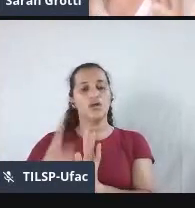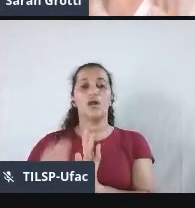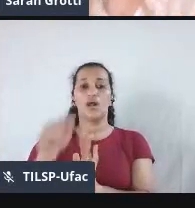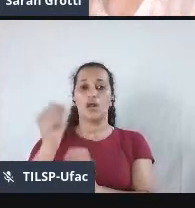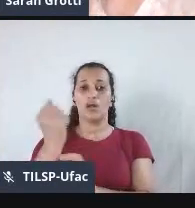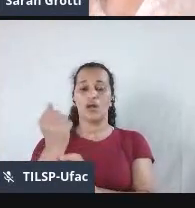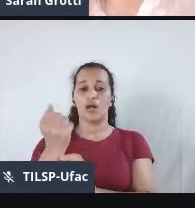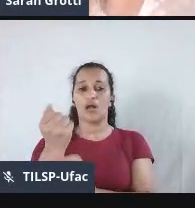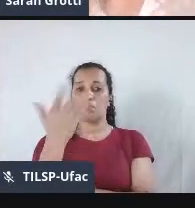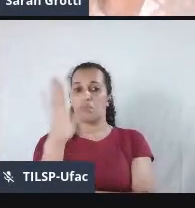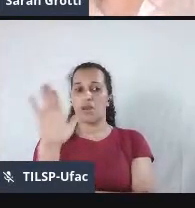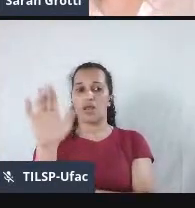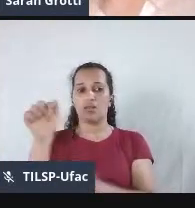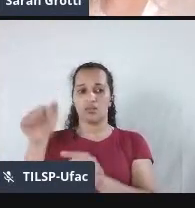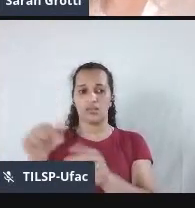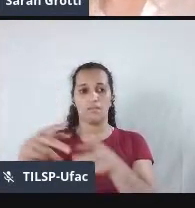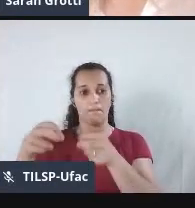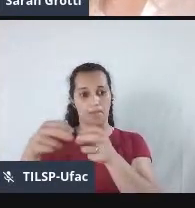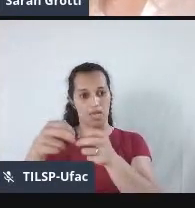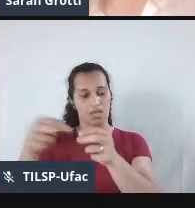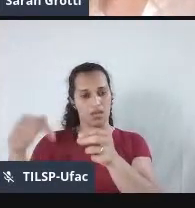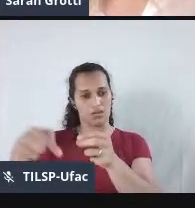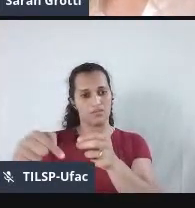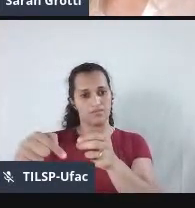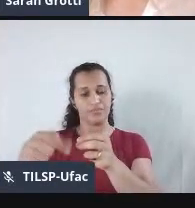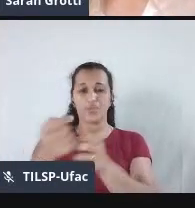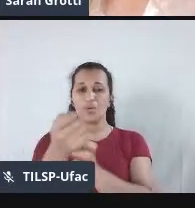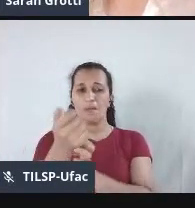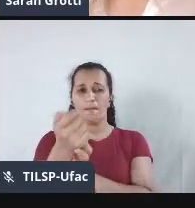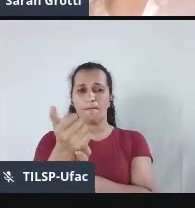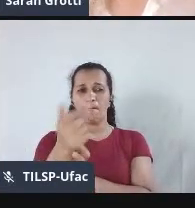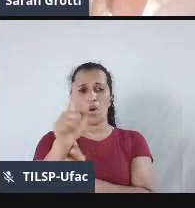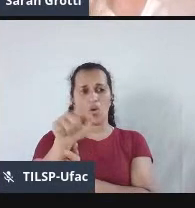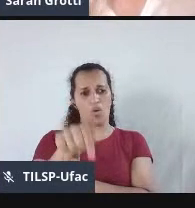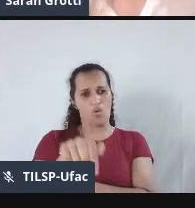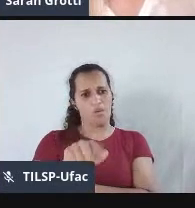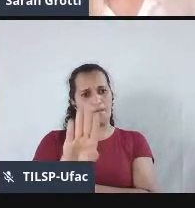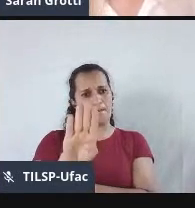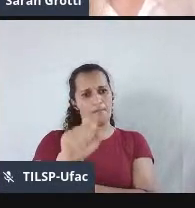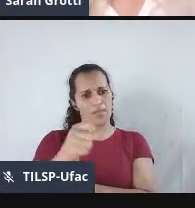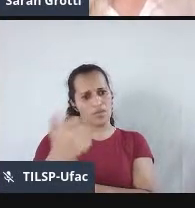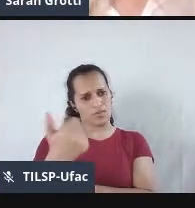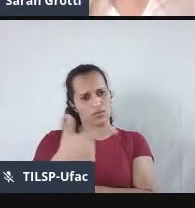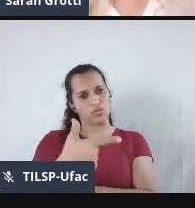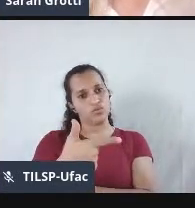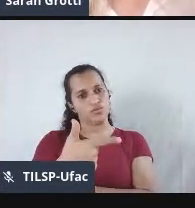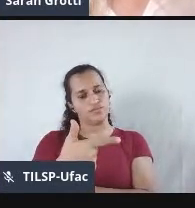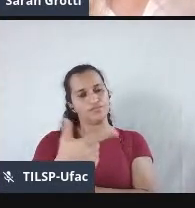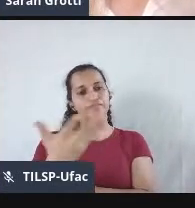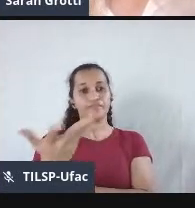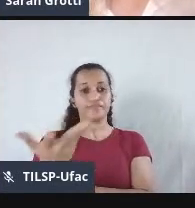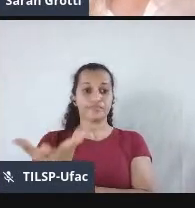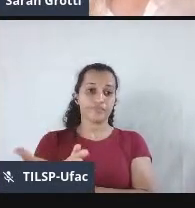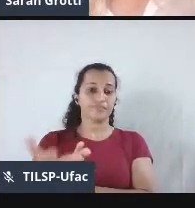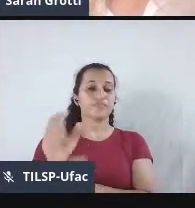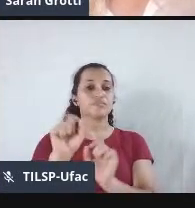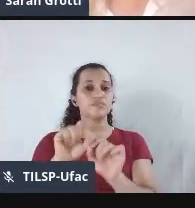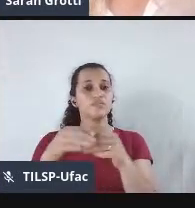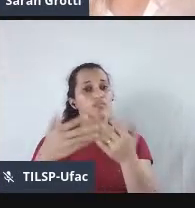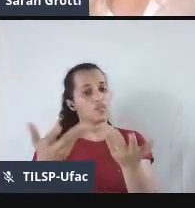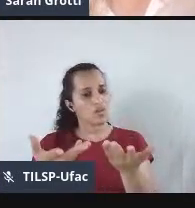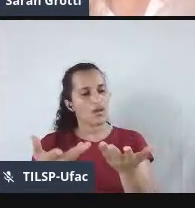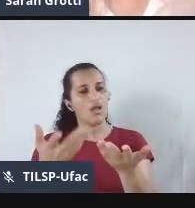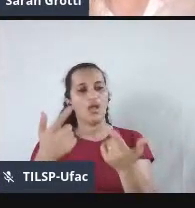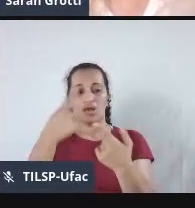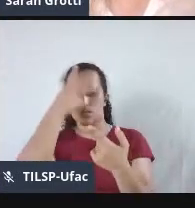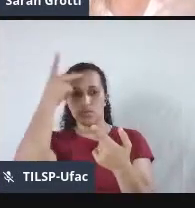acaba produzindo pouca assim, quantidade pequena de B12, o que leva muitas vezes ao engano, né?